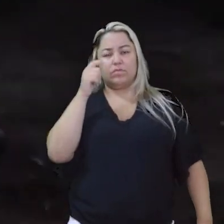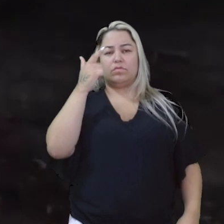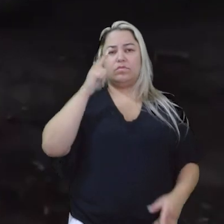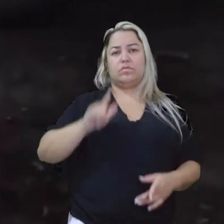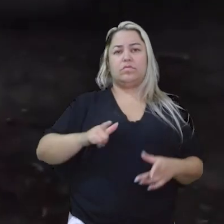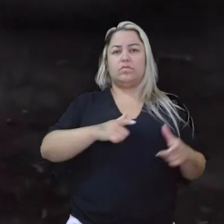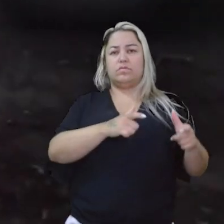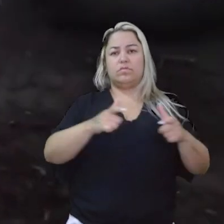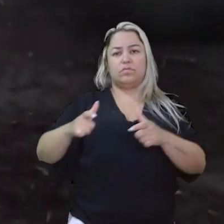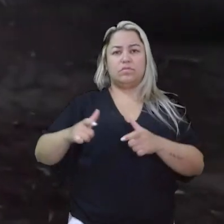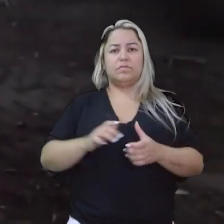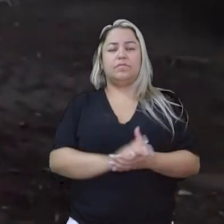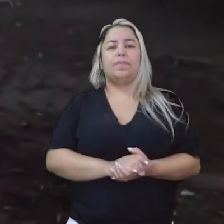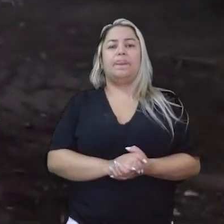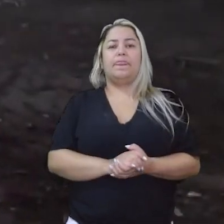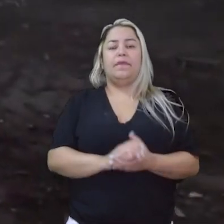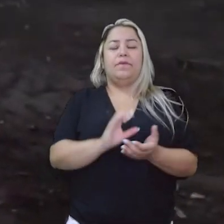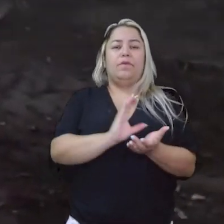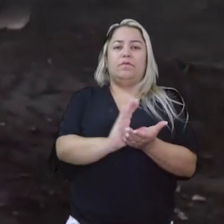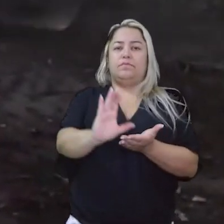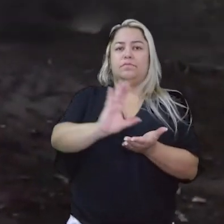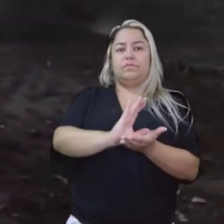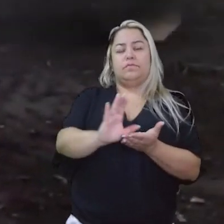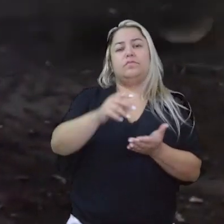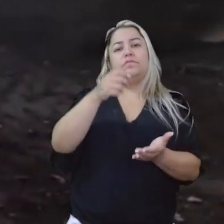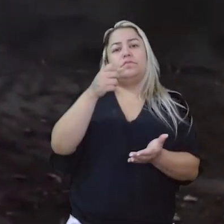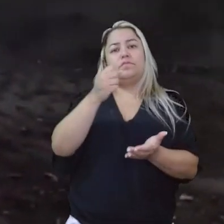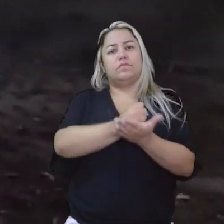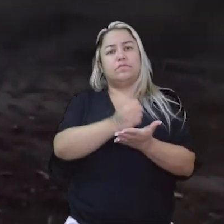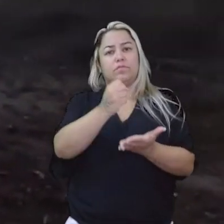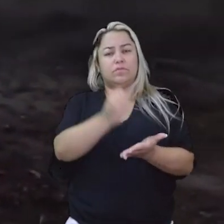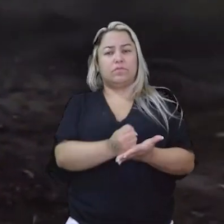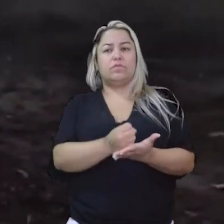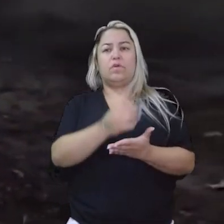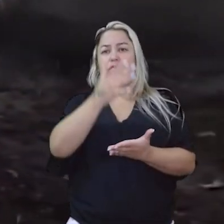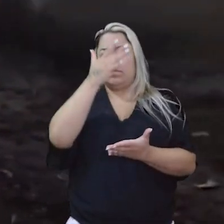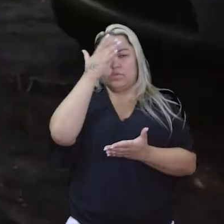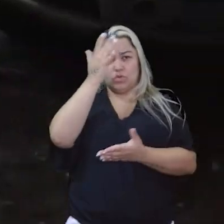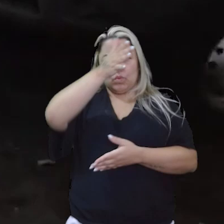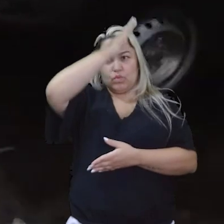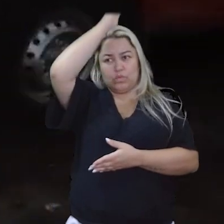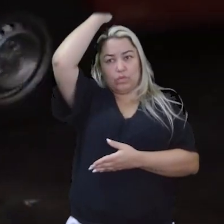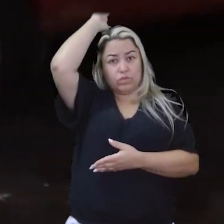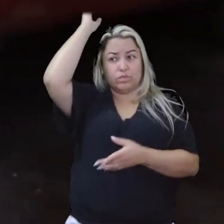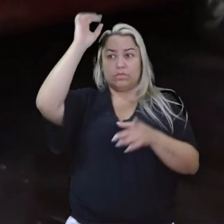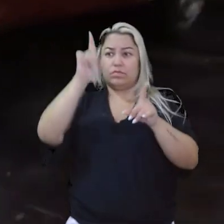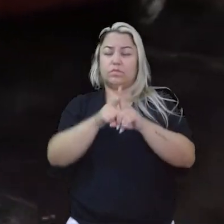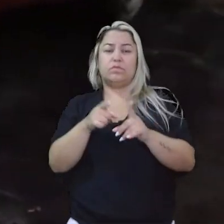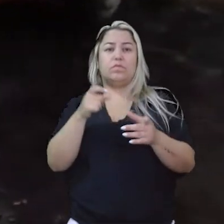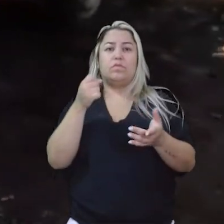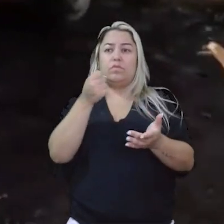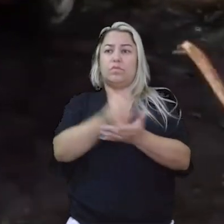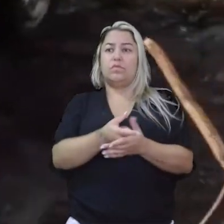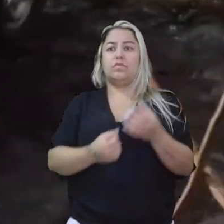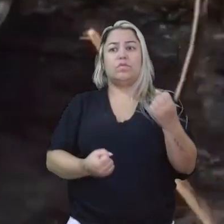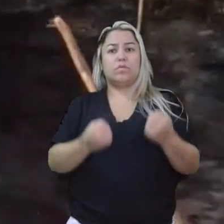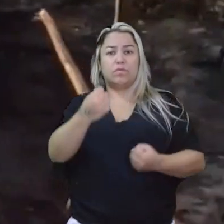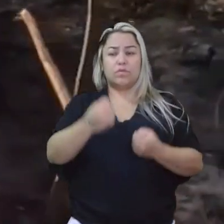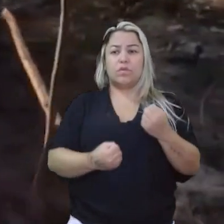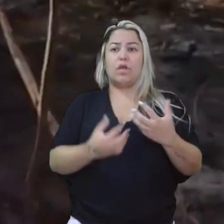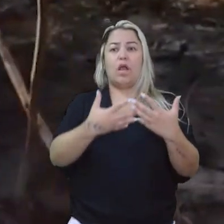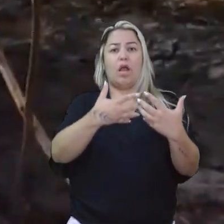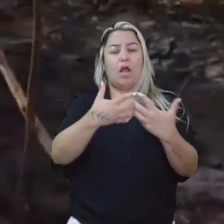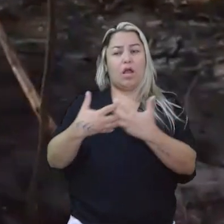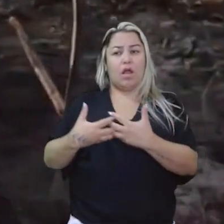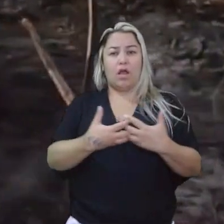Pantanal e outras áreas críticas, recursos aplicados na contratação de brigadistas, compra de equipamentos e viaturas, além